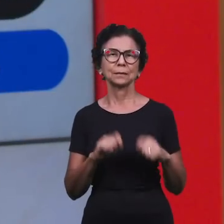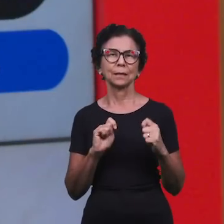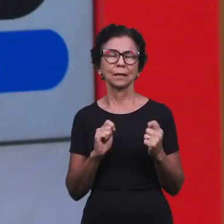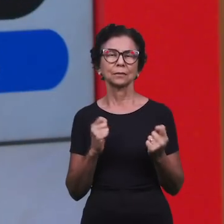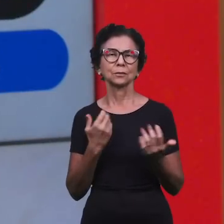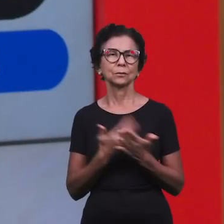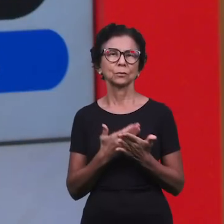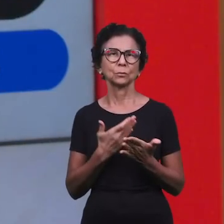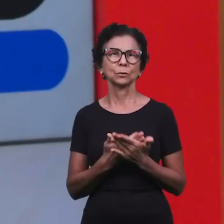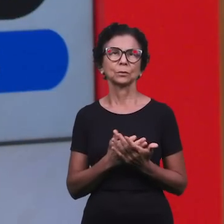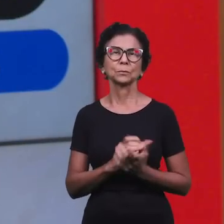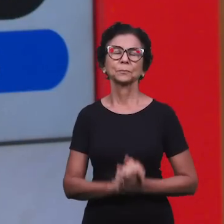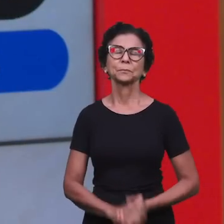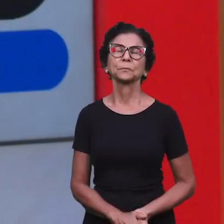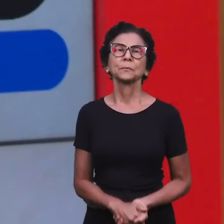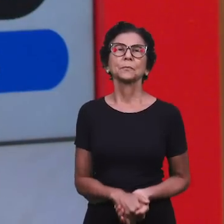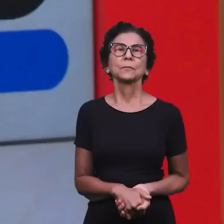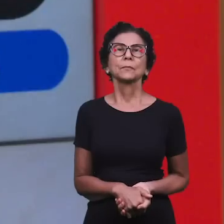estudos, tá ok?